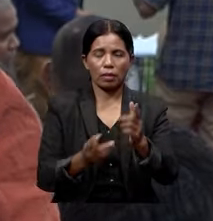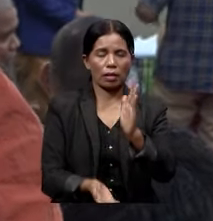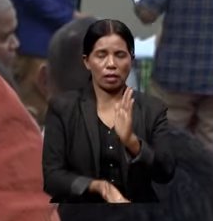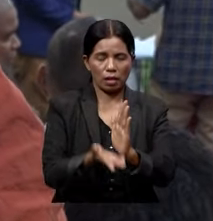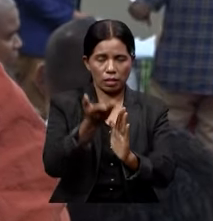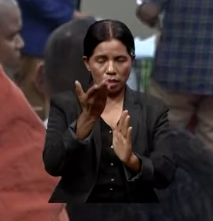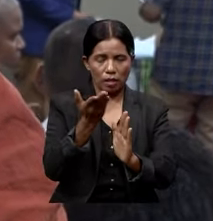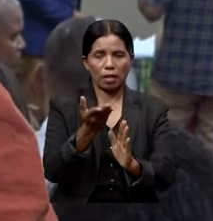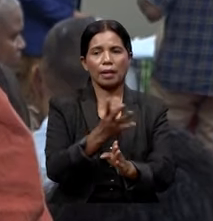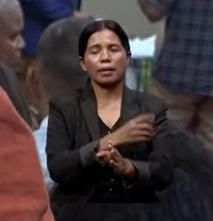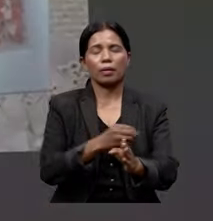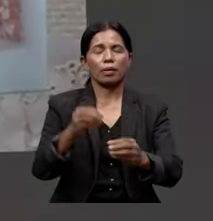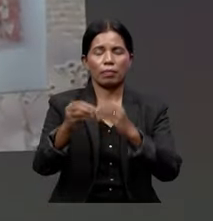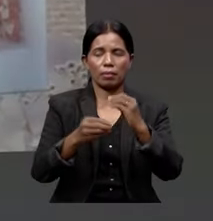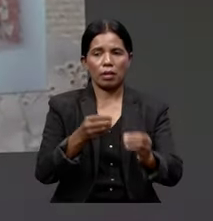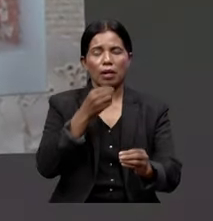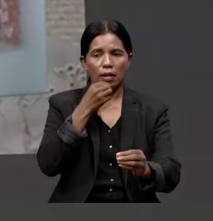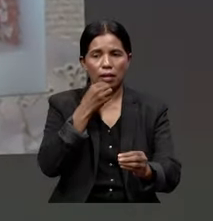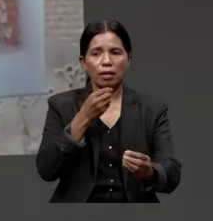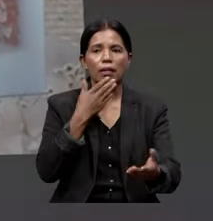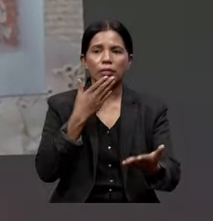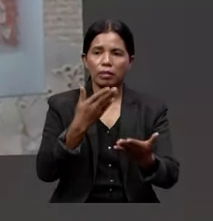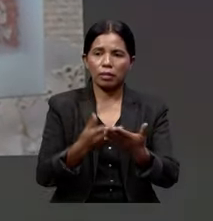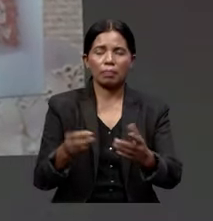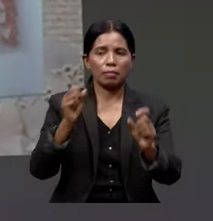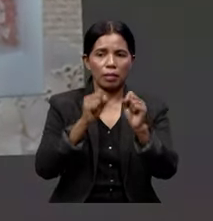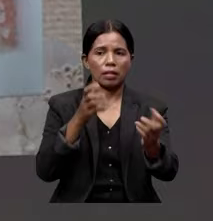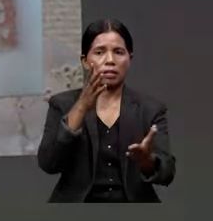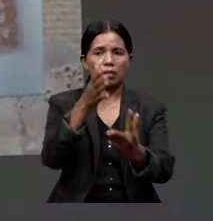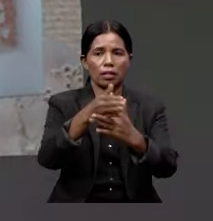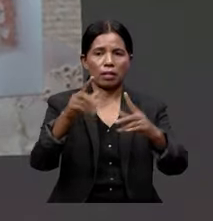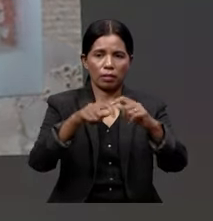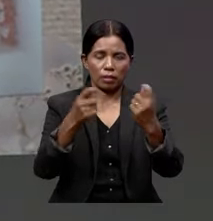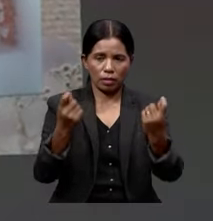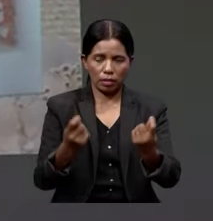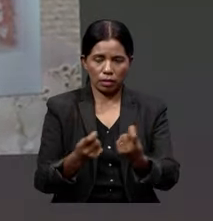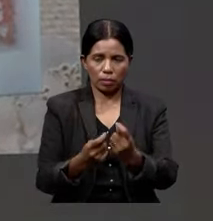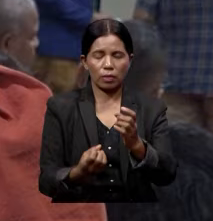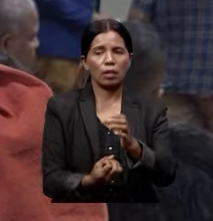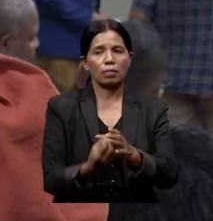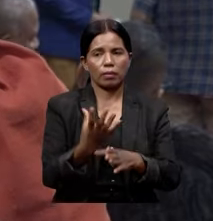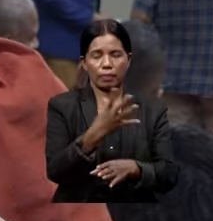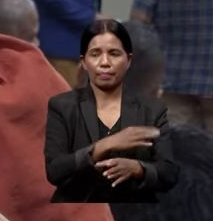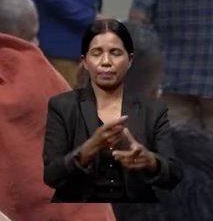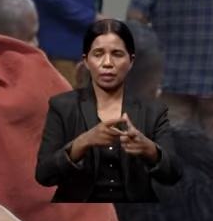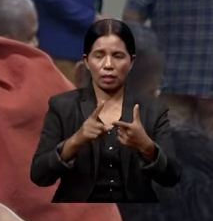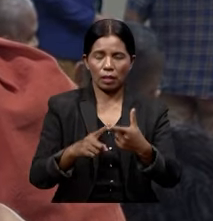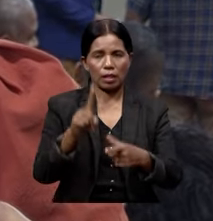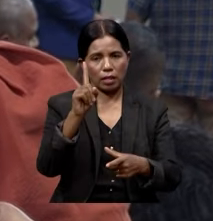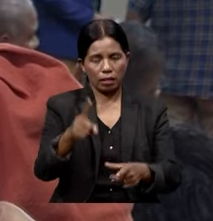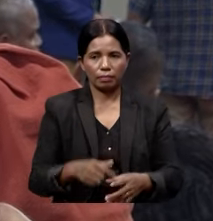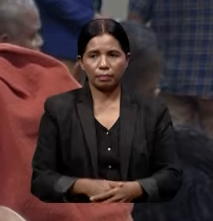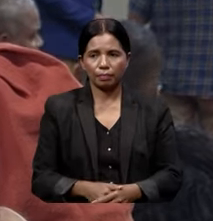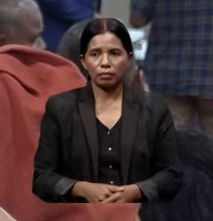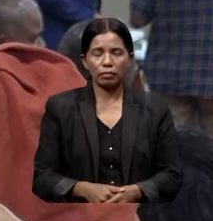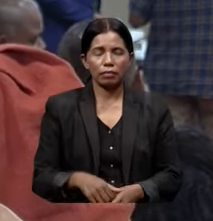ba quantidade ai ha sana be mak pele tama ia tipu habura sirene depois ira fale maka ai